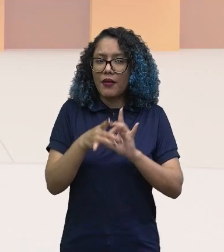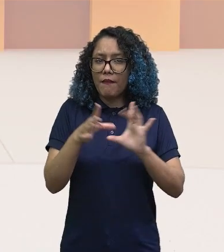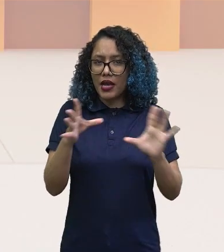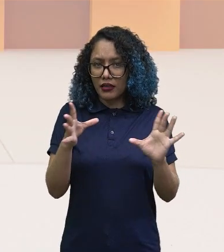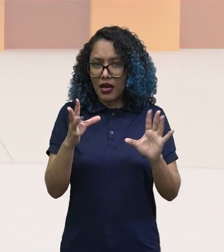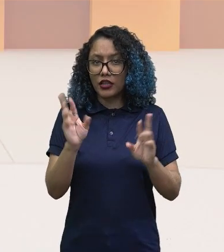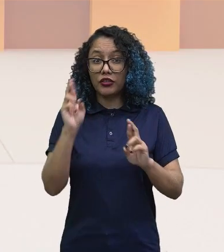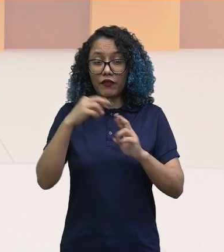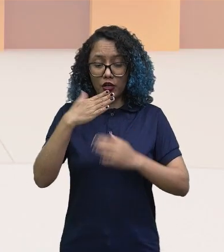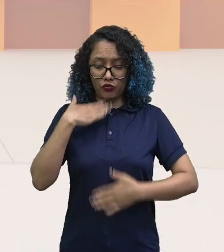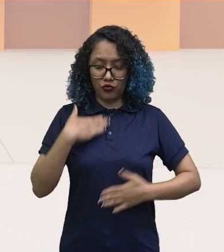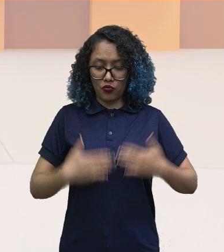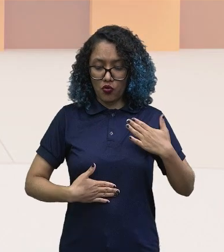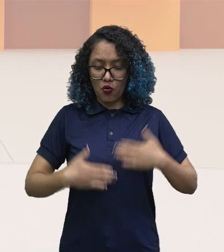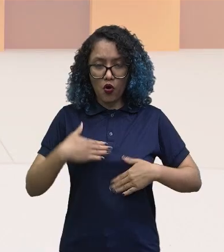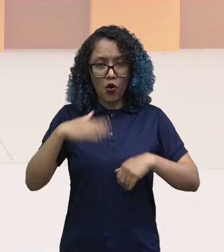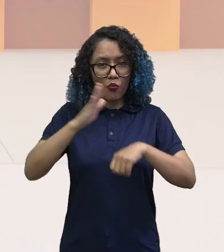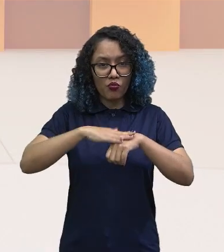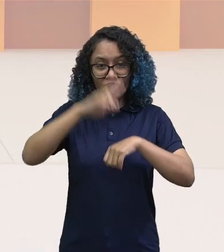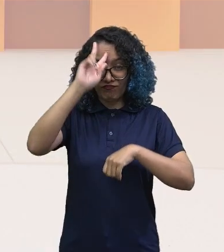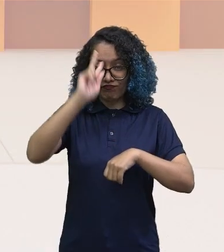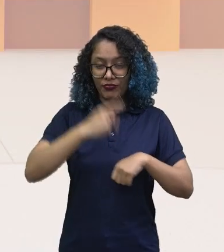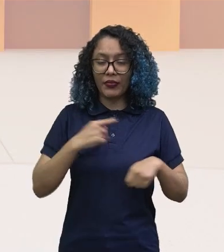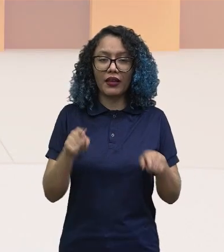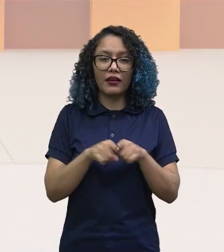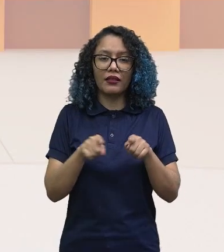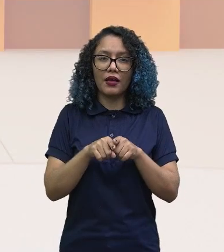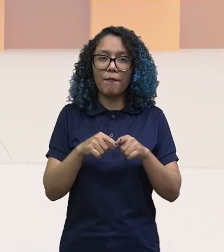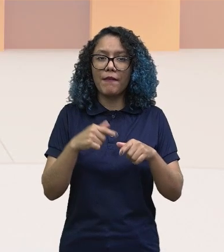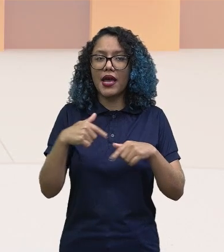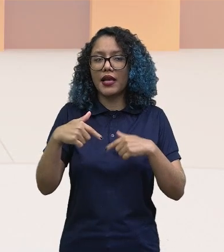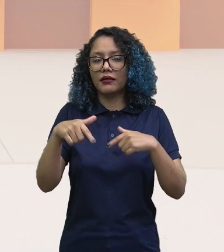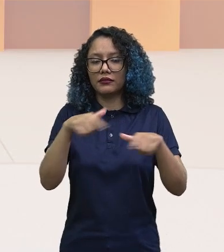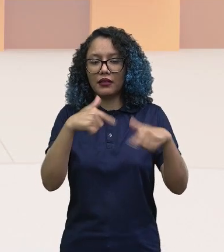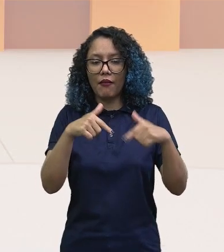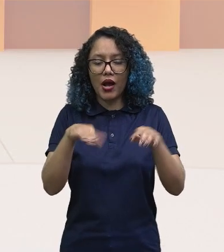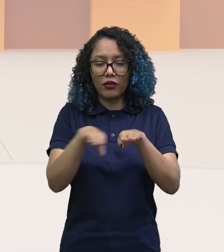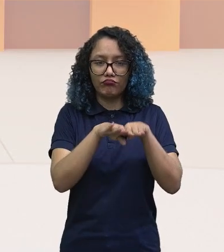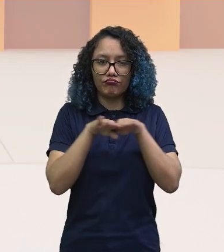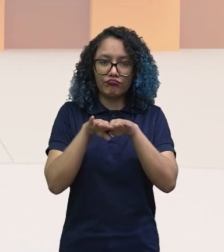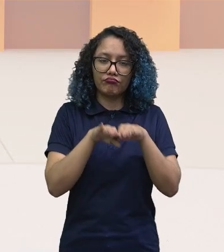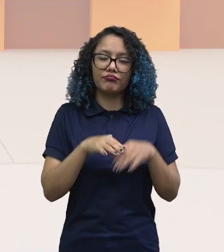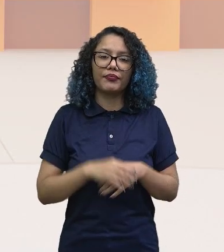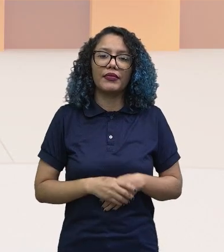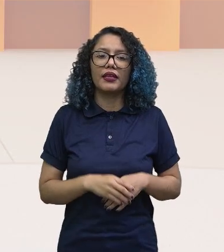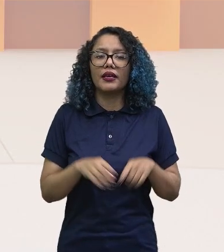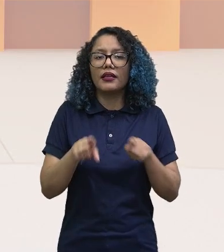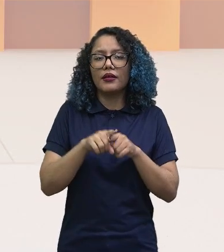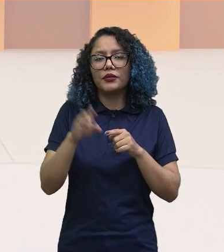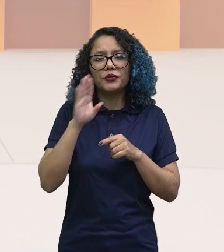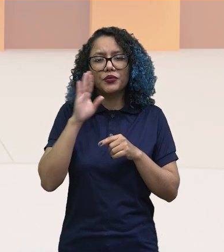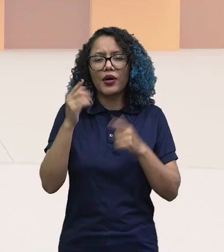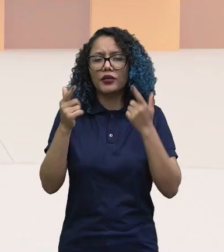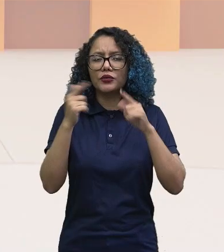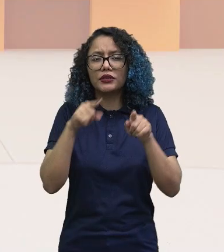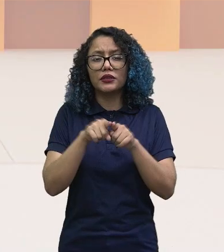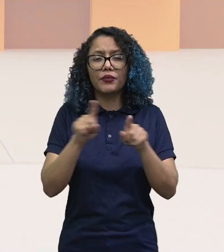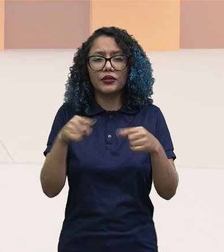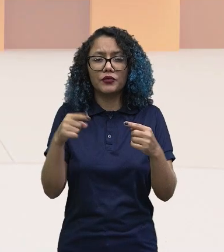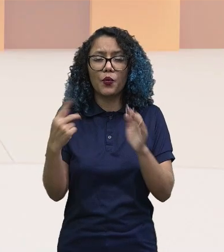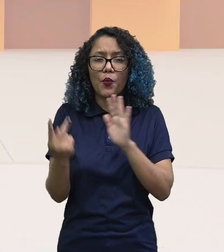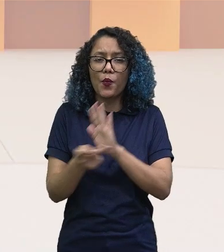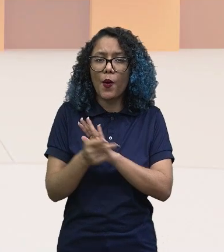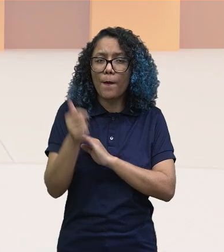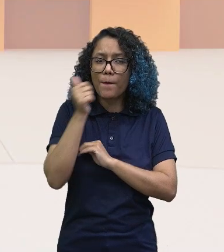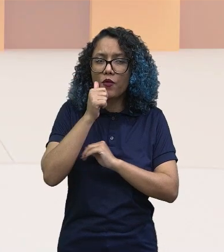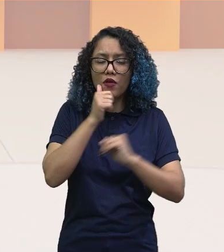próprio corpo e a igualdade no mercado de trabalho. E quais são as principais conquistas e também os desafios